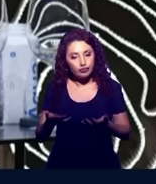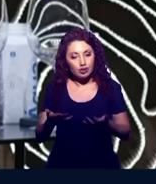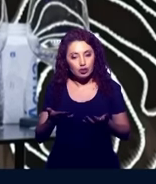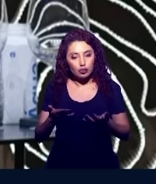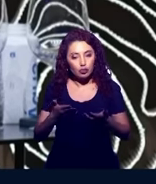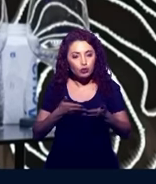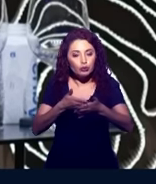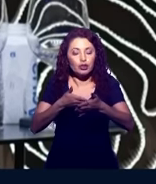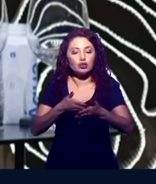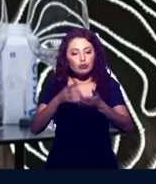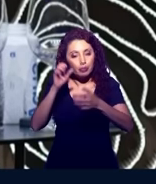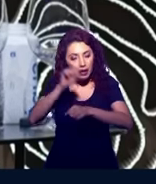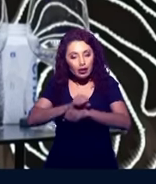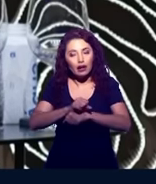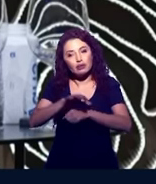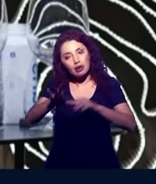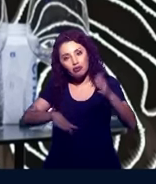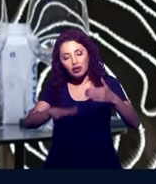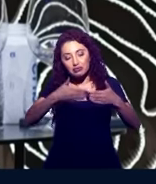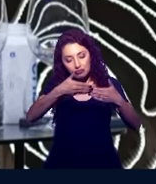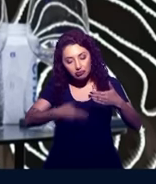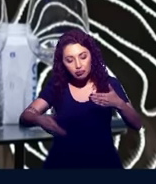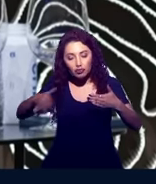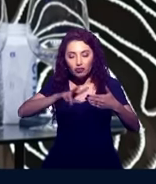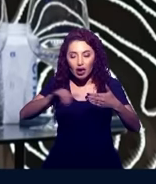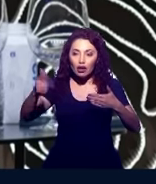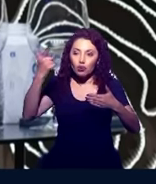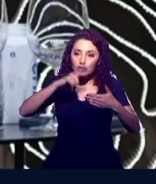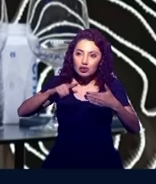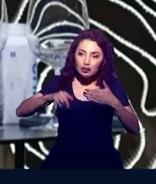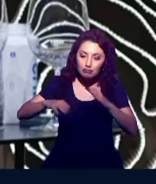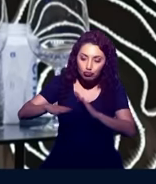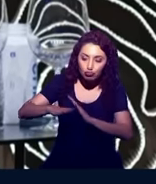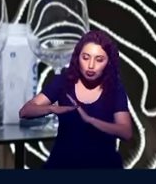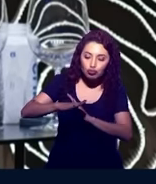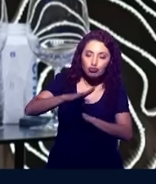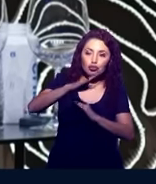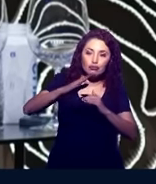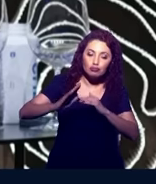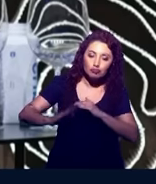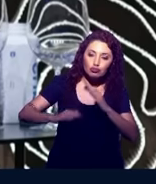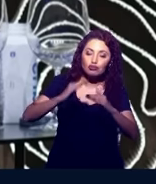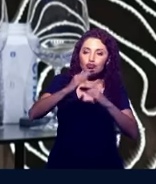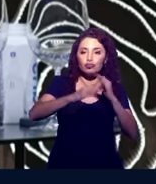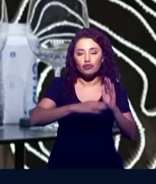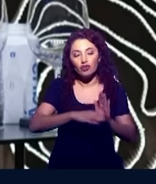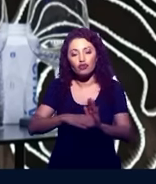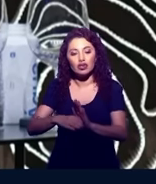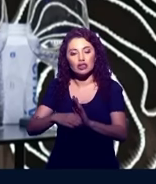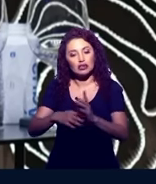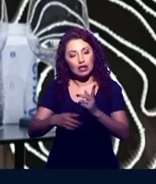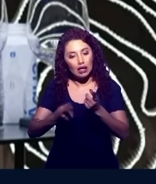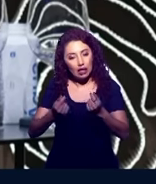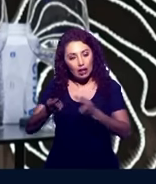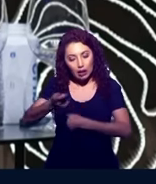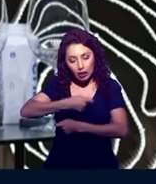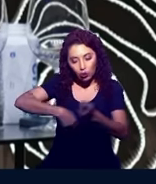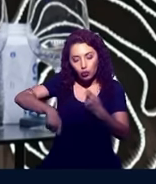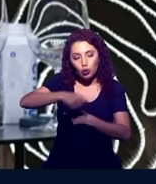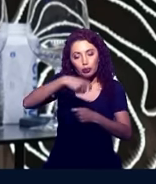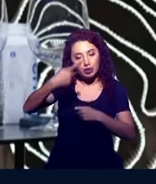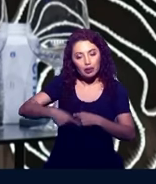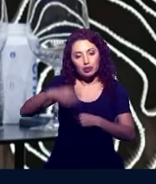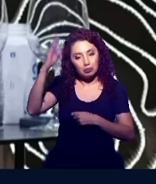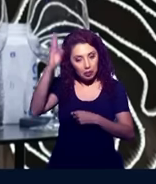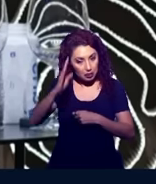Médio prazo começar uma trajetória mais virtuosa o que vai favorecer as economias como a brasileira